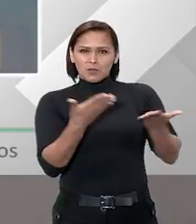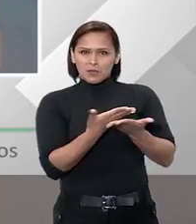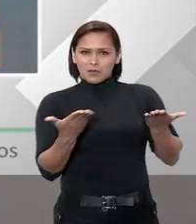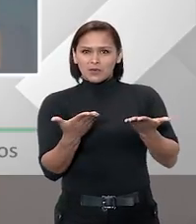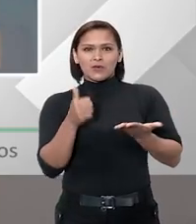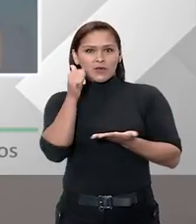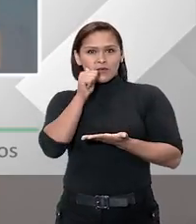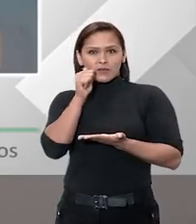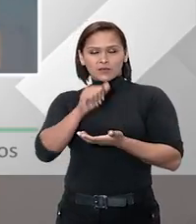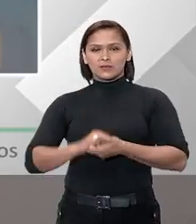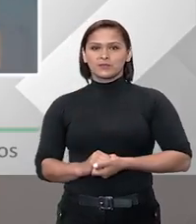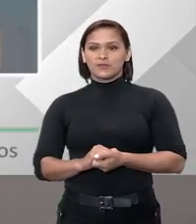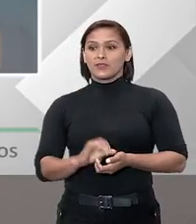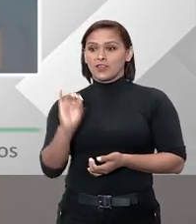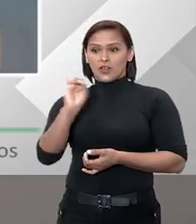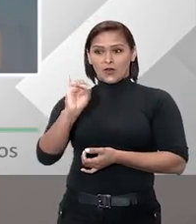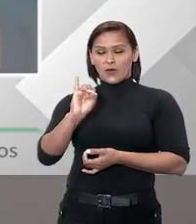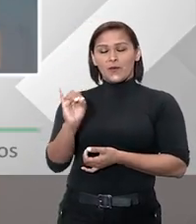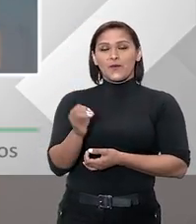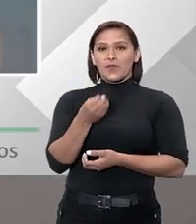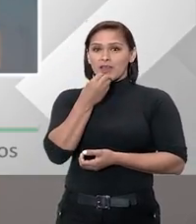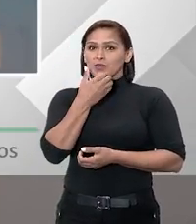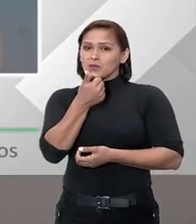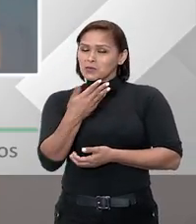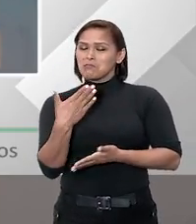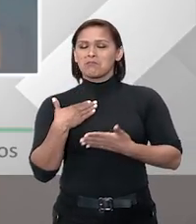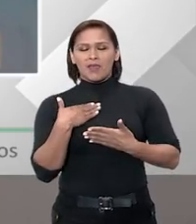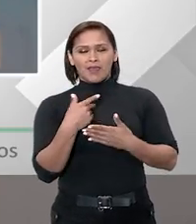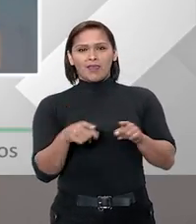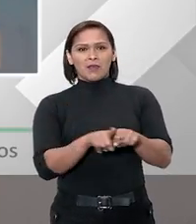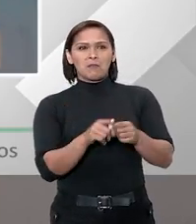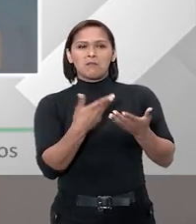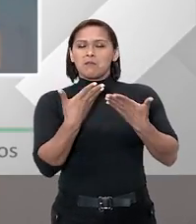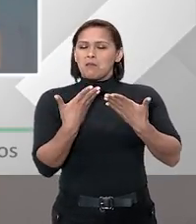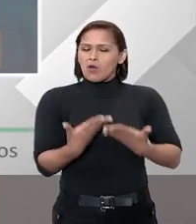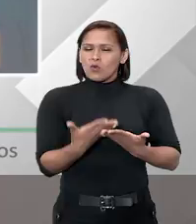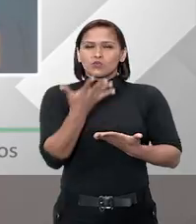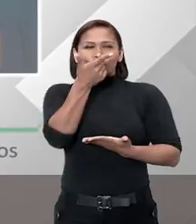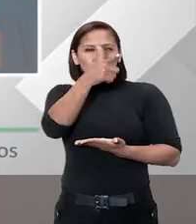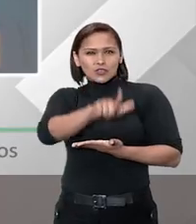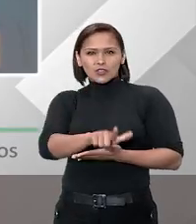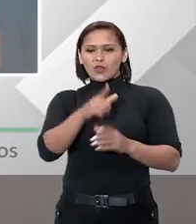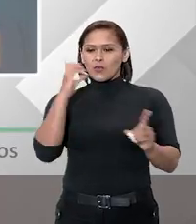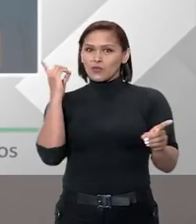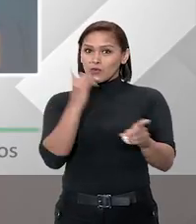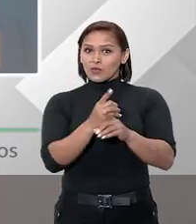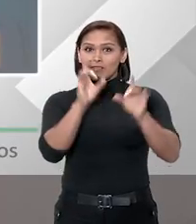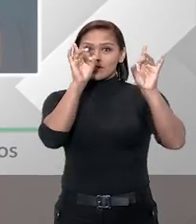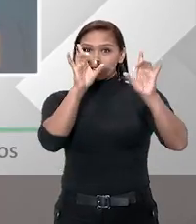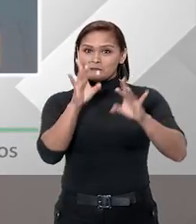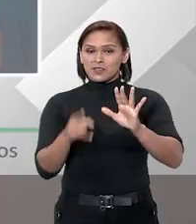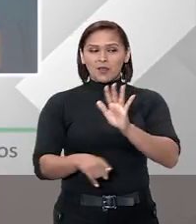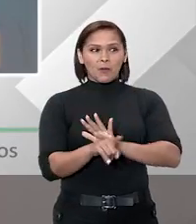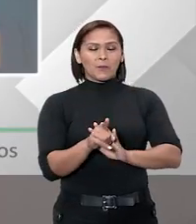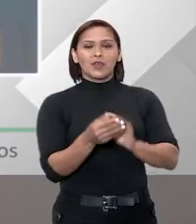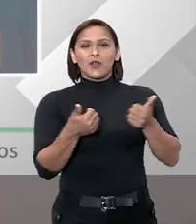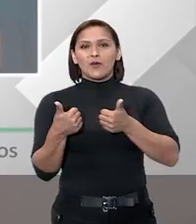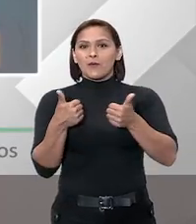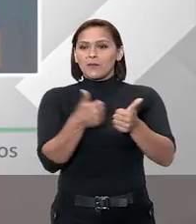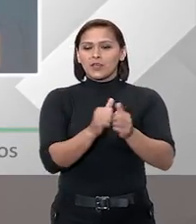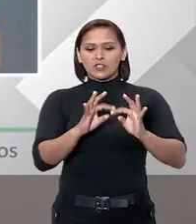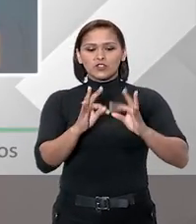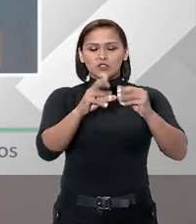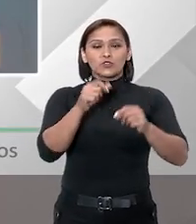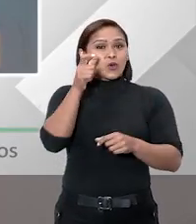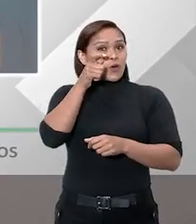Fátima? Oi, Tiago, tudo bem comigo? Muito bom estarmos aqui novamente, especialmente contando com a companhia